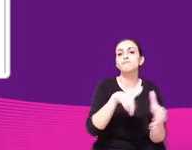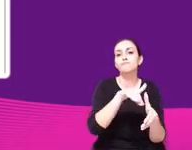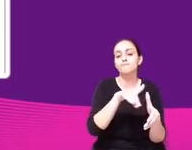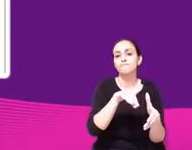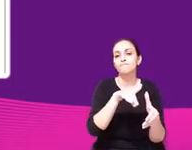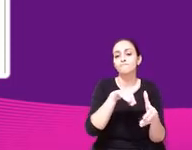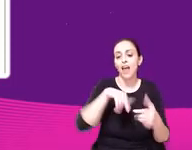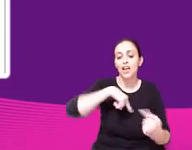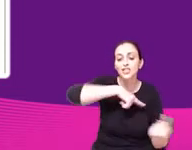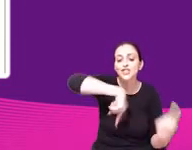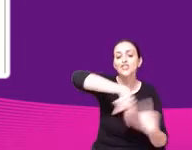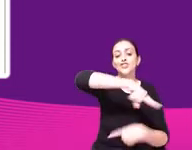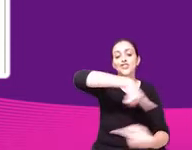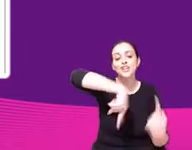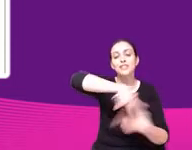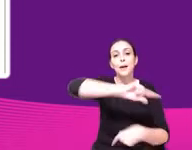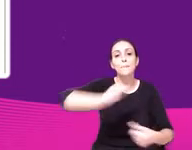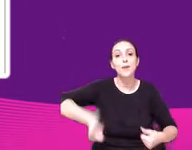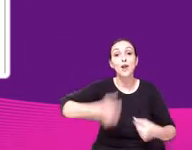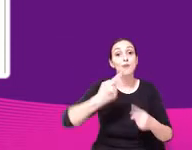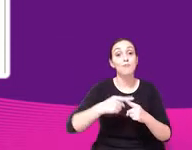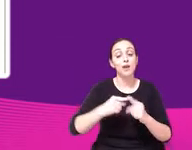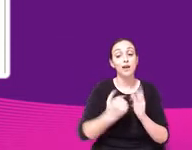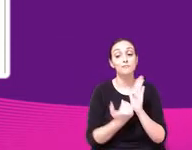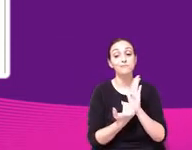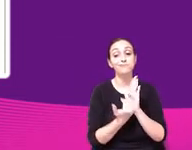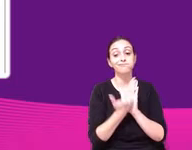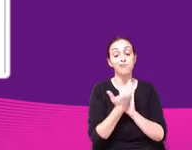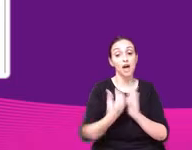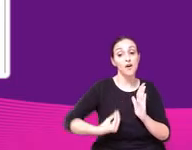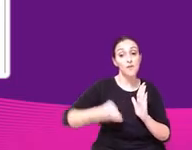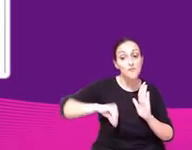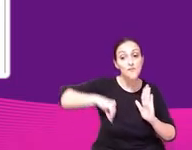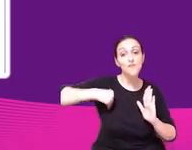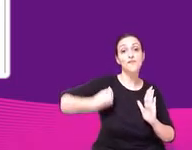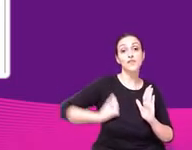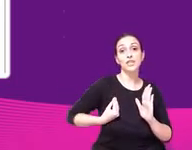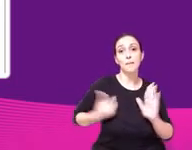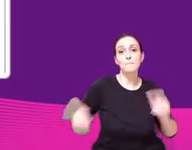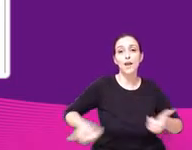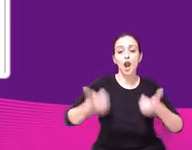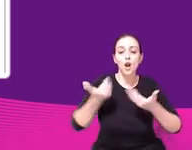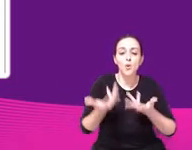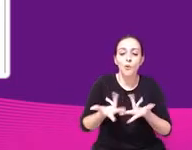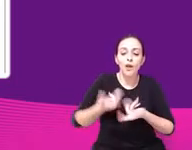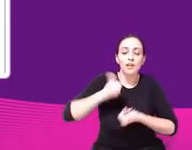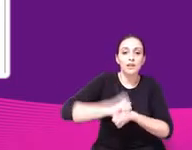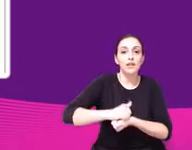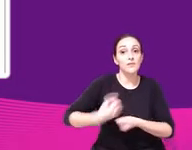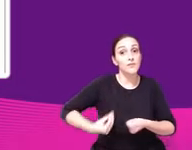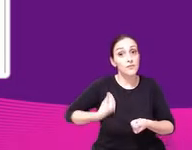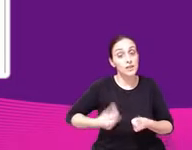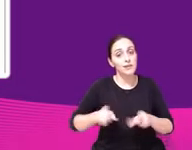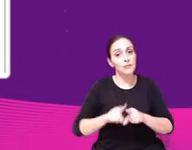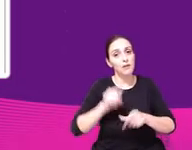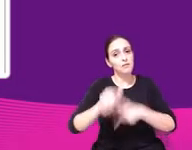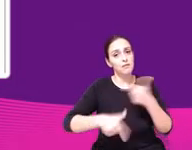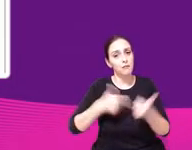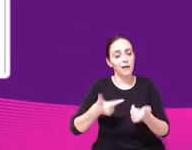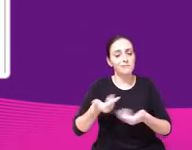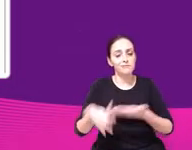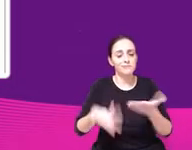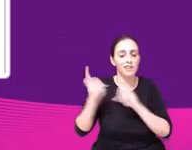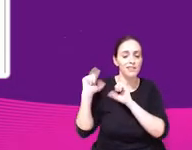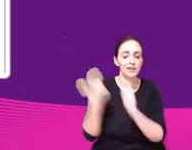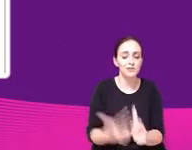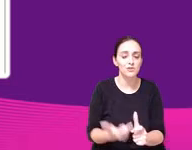é melhor porque aumenta a sobrevida, melhora a qualidade de vida e diminui custos. O trabalho clássico do De Orro no final dos anos